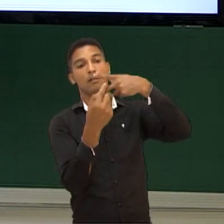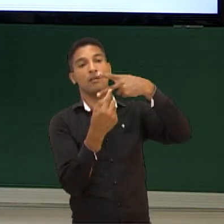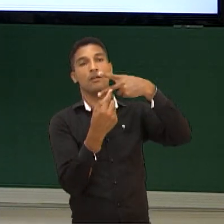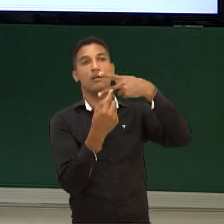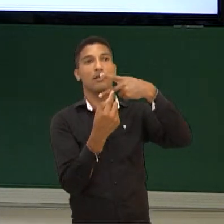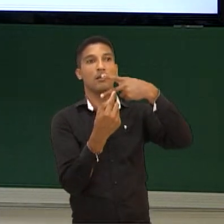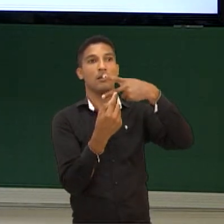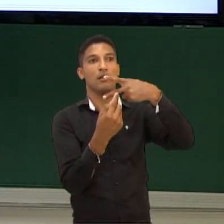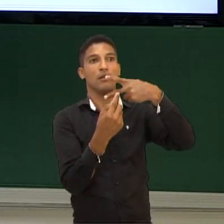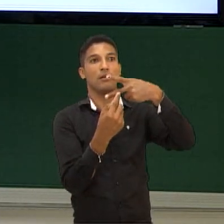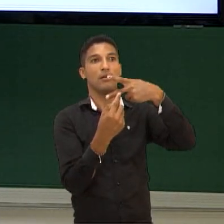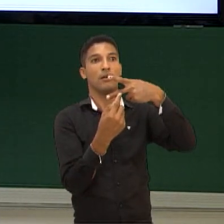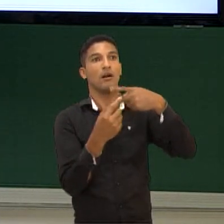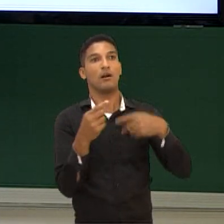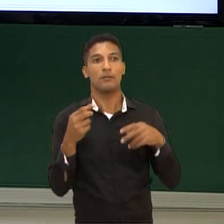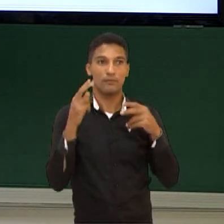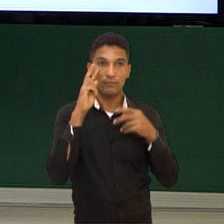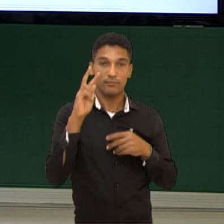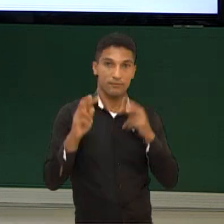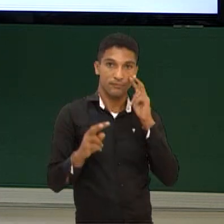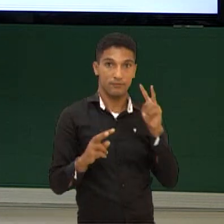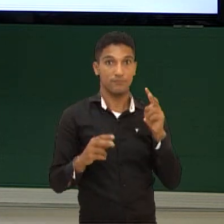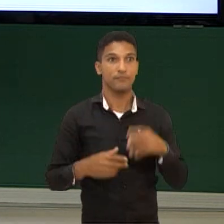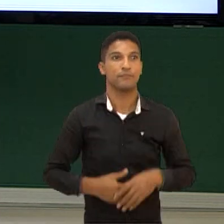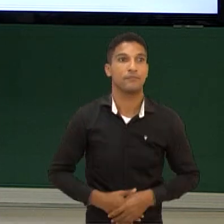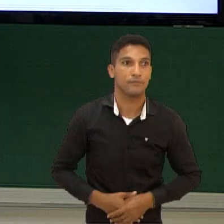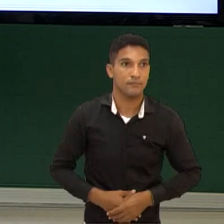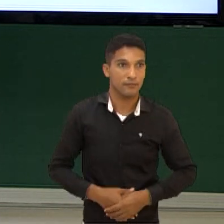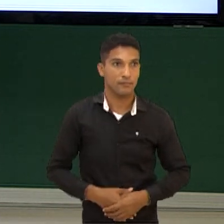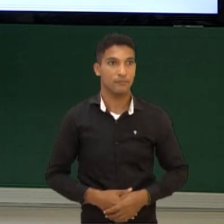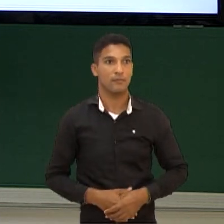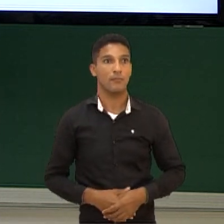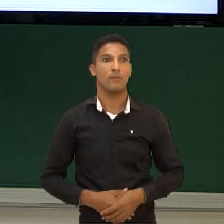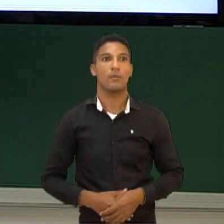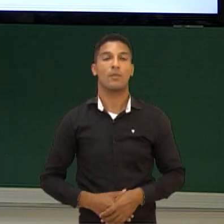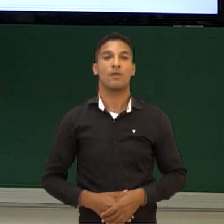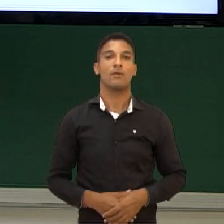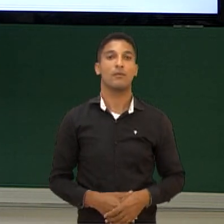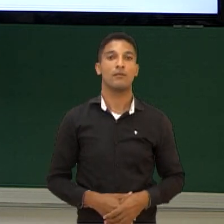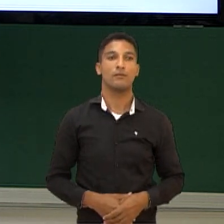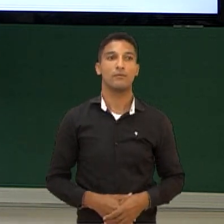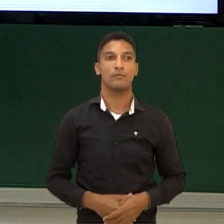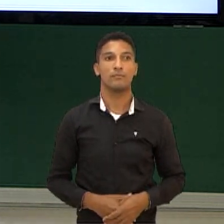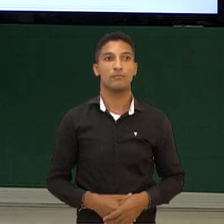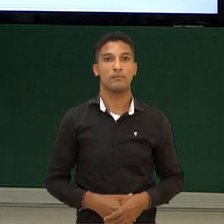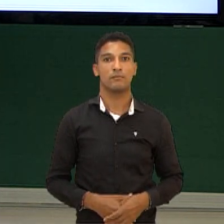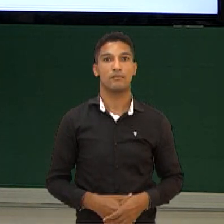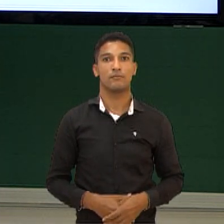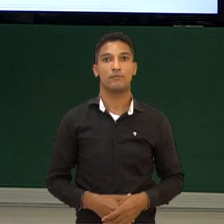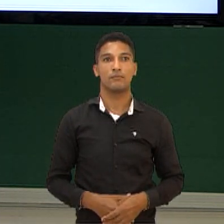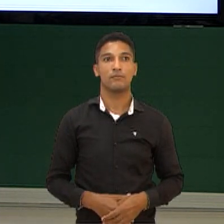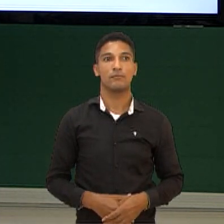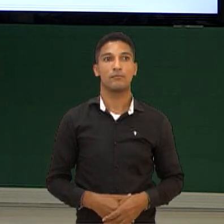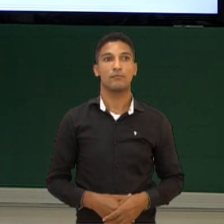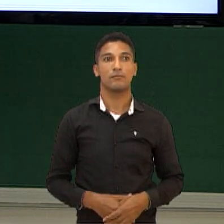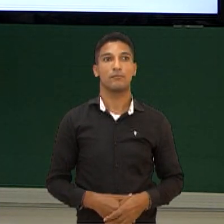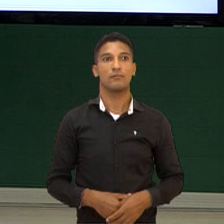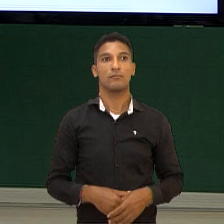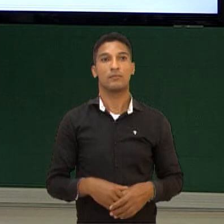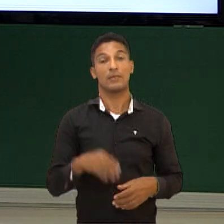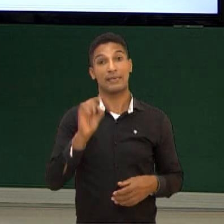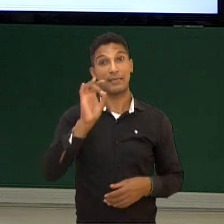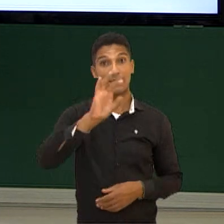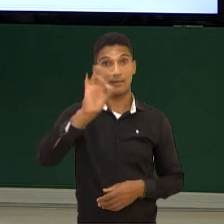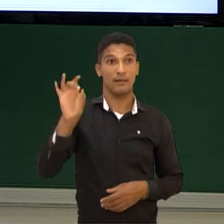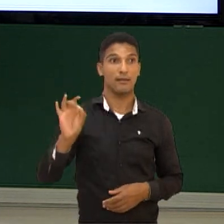A mesma acontece com o quadrado. Se ele é um polígono regular, né? Então quer dizer que ele mede,